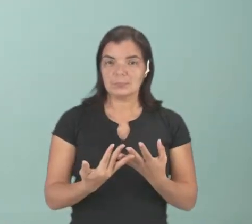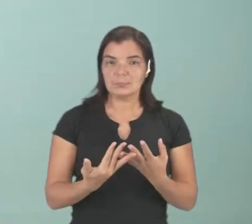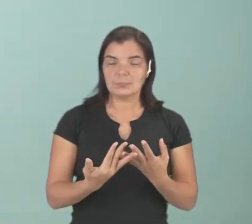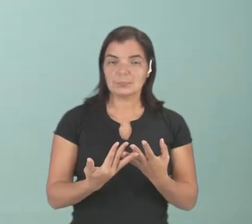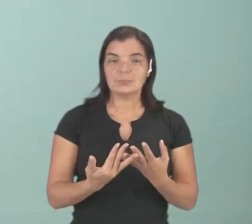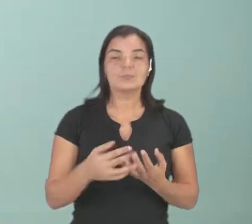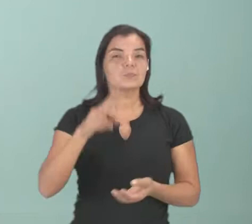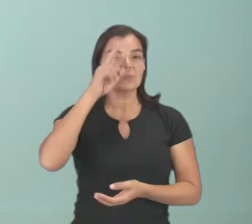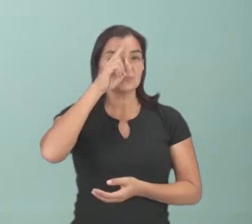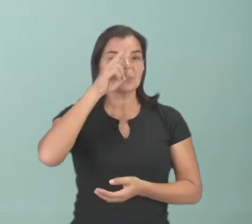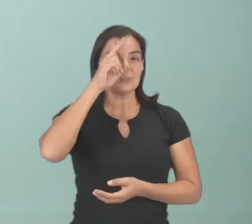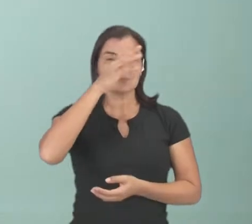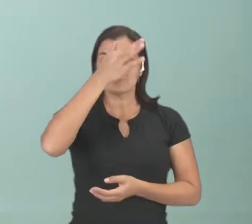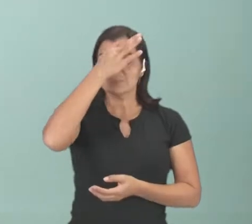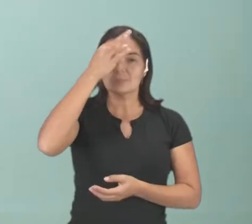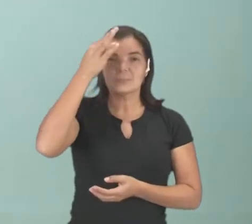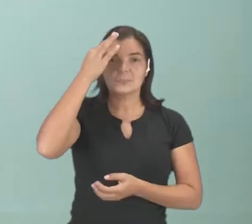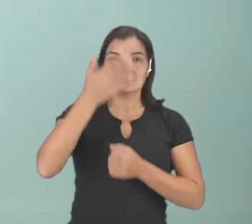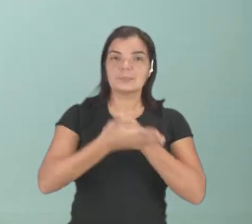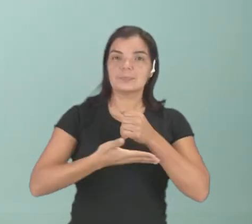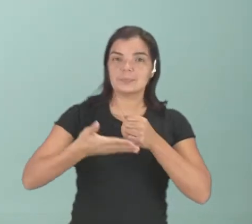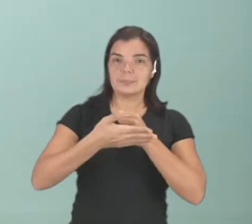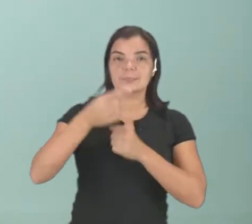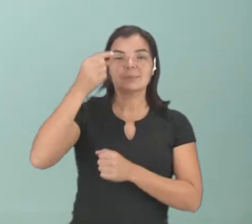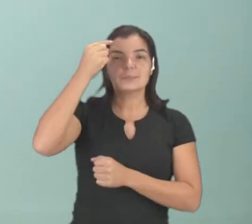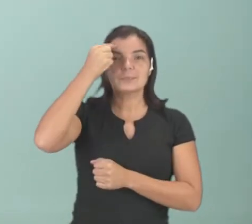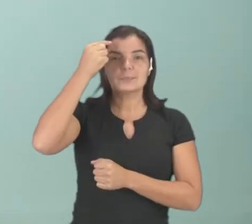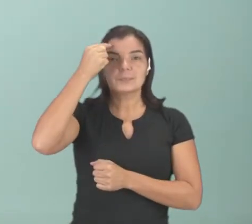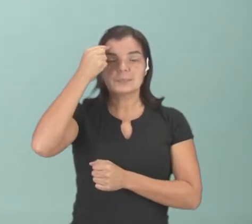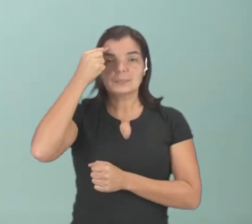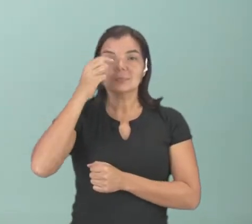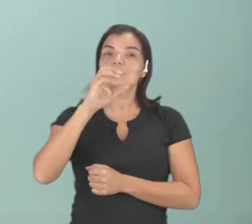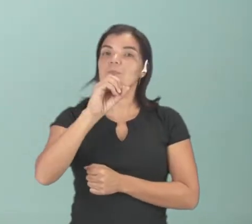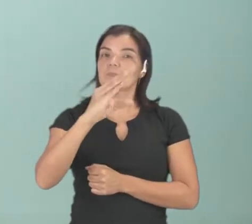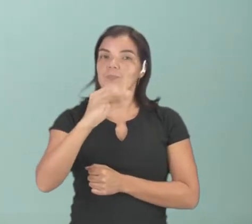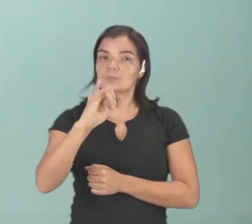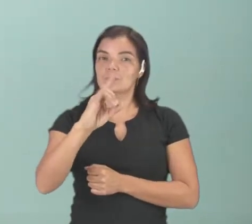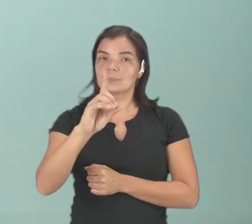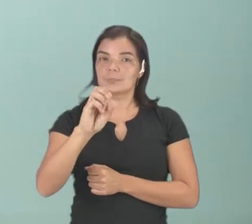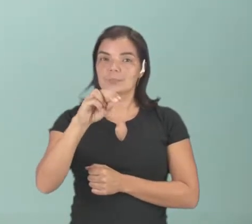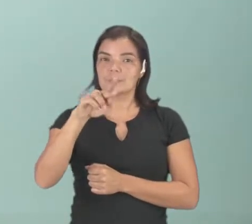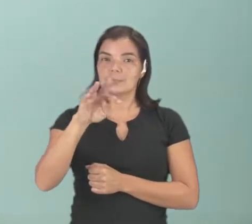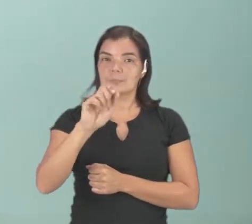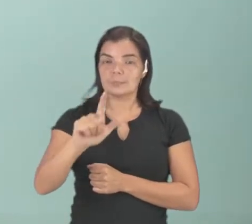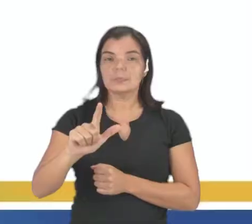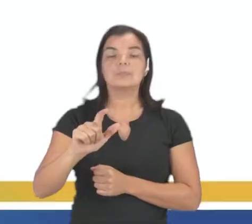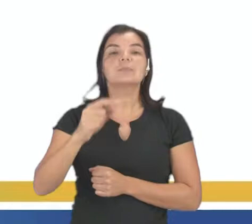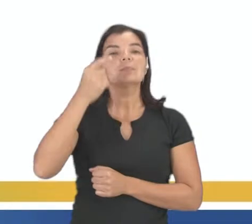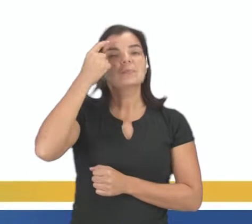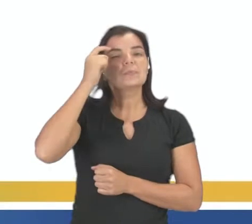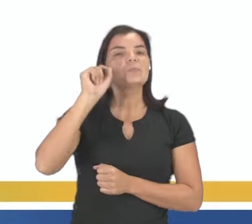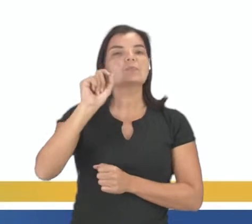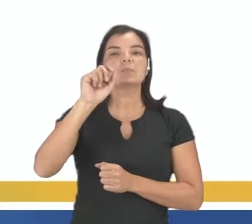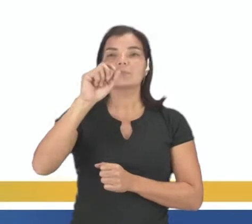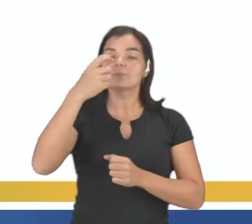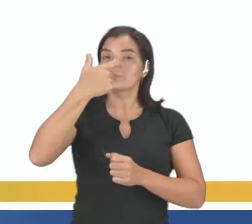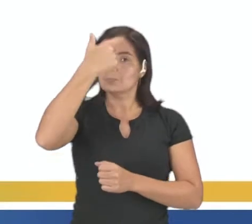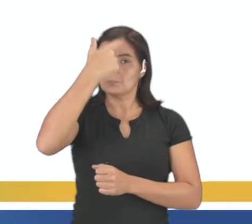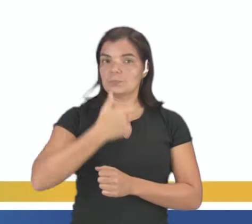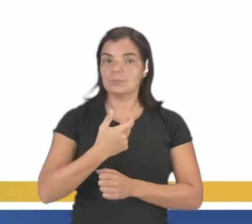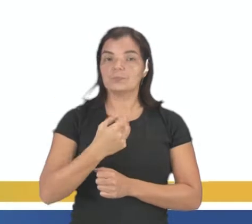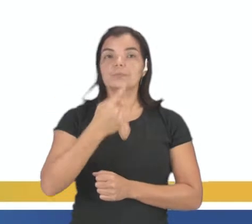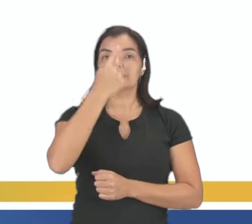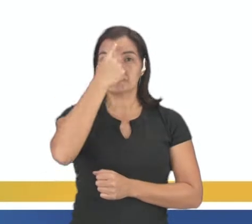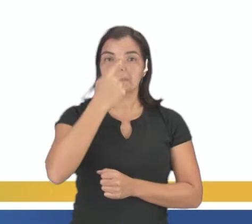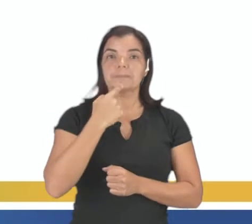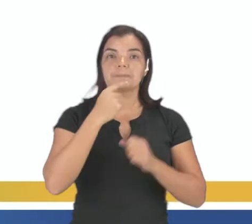para a história da filosofia, as bases do pensamento ocidental, para a definição de ser humano. Ó, vejam nessa